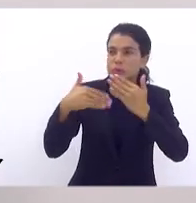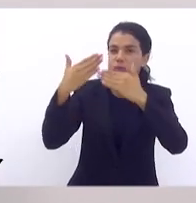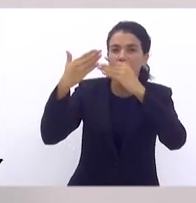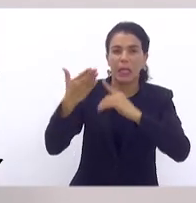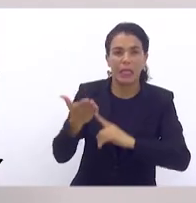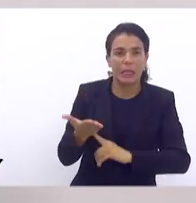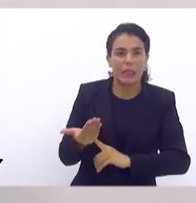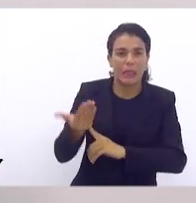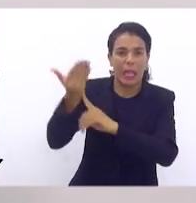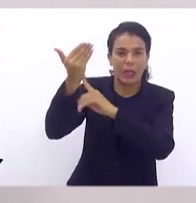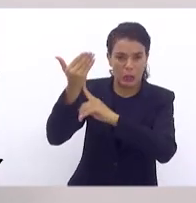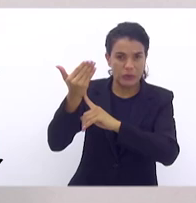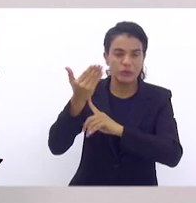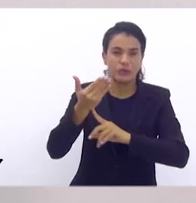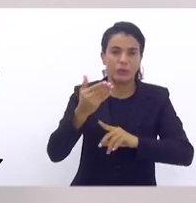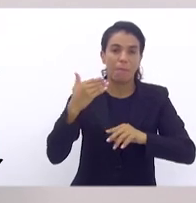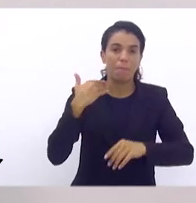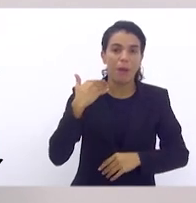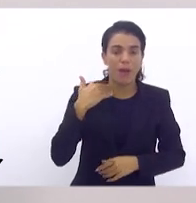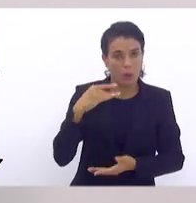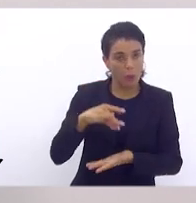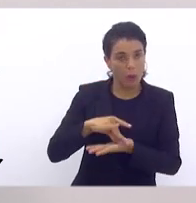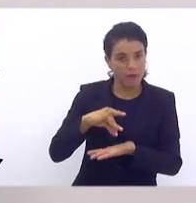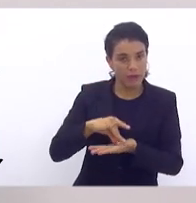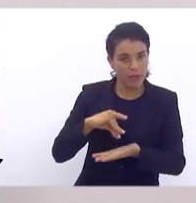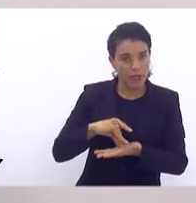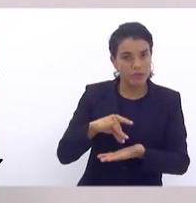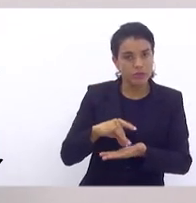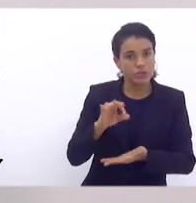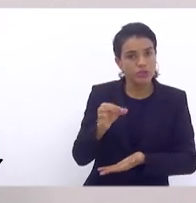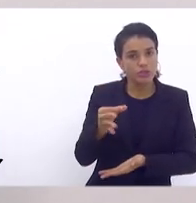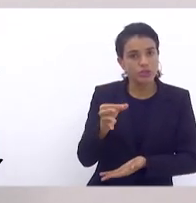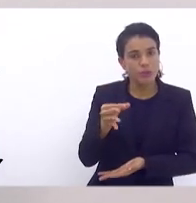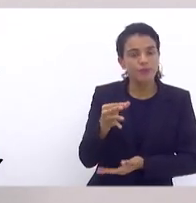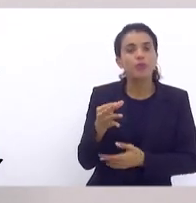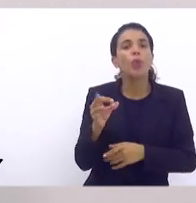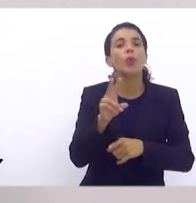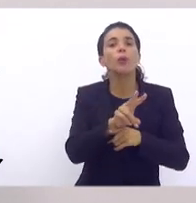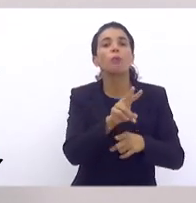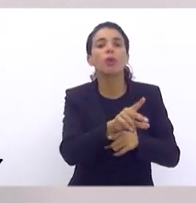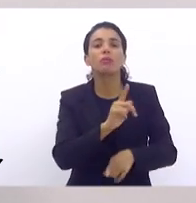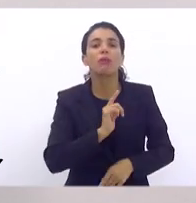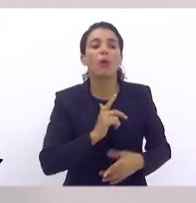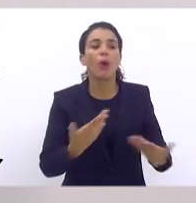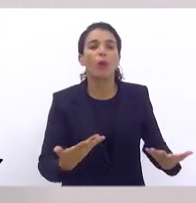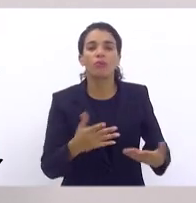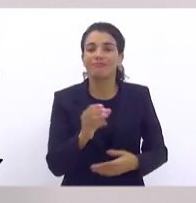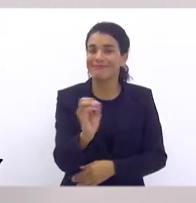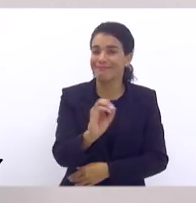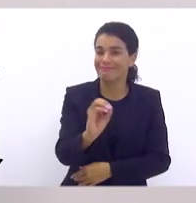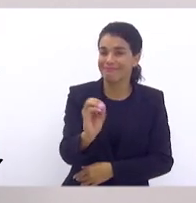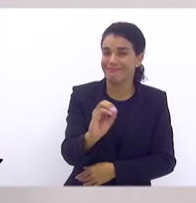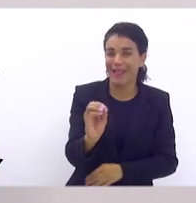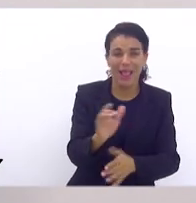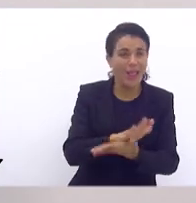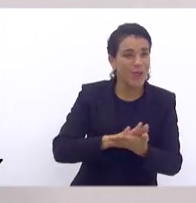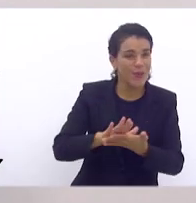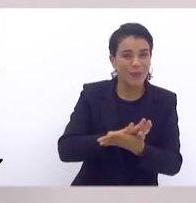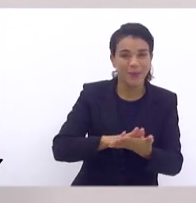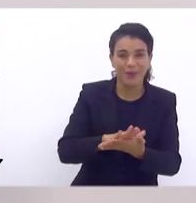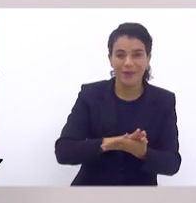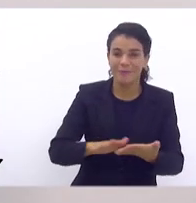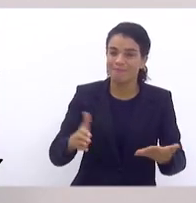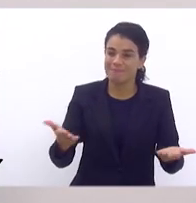estaduais da saúde é uma realidade que protensão isso tem nenhuma nenhuma